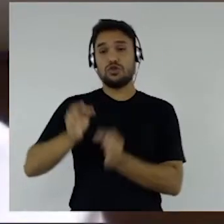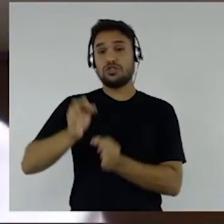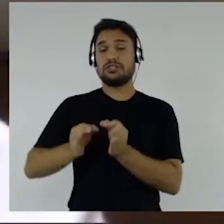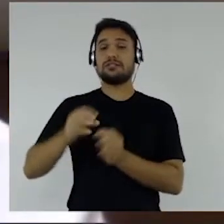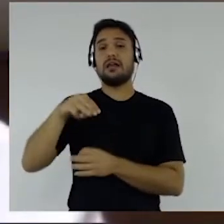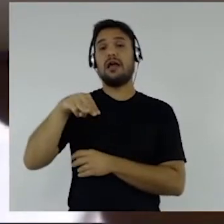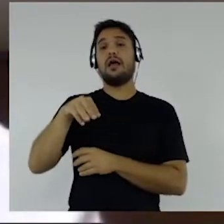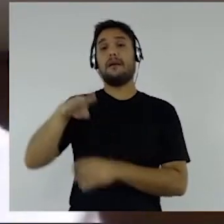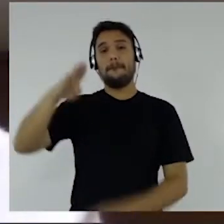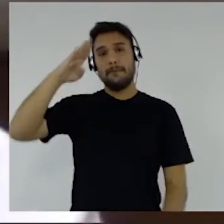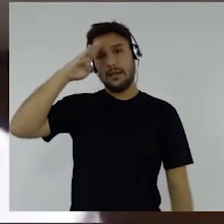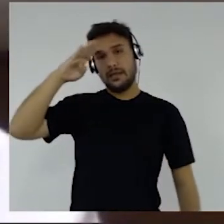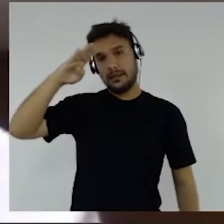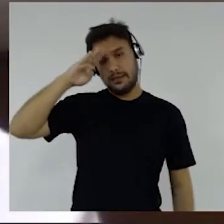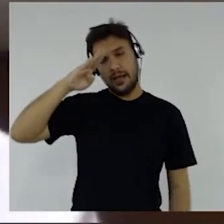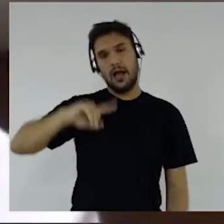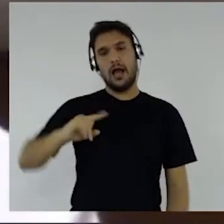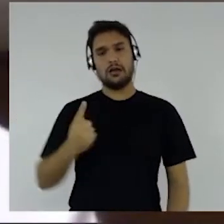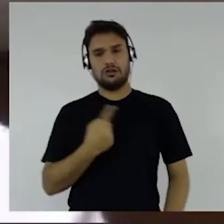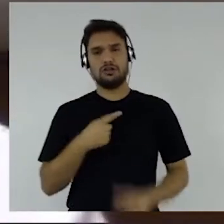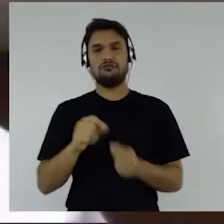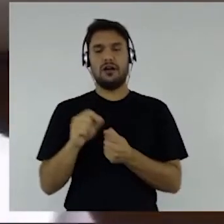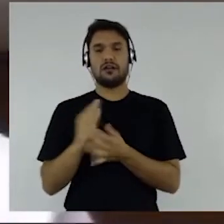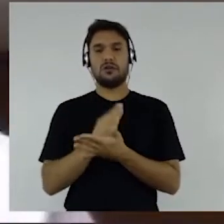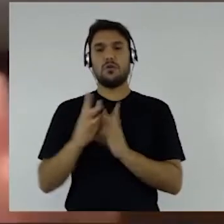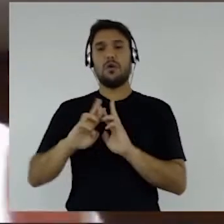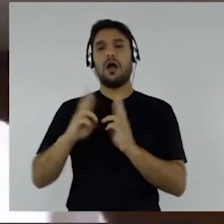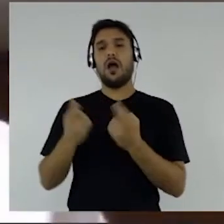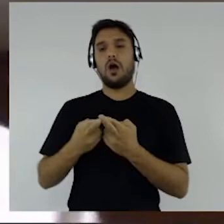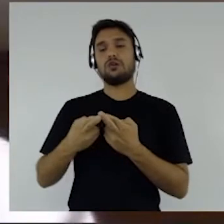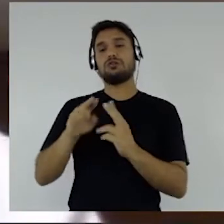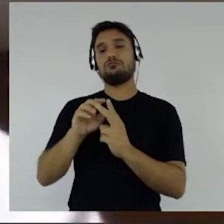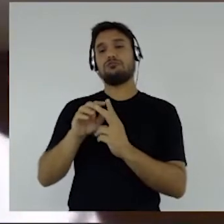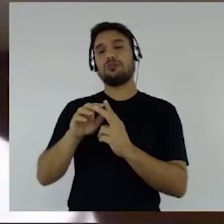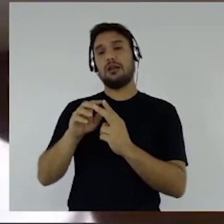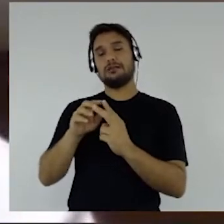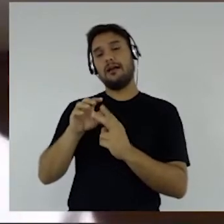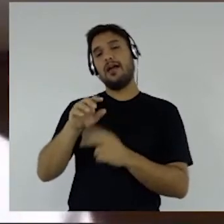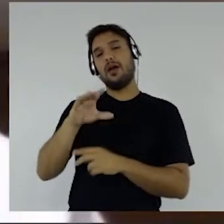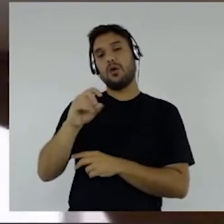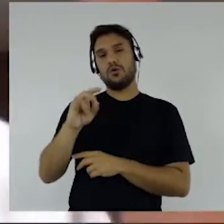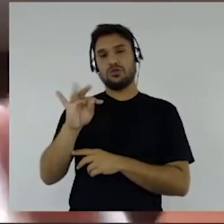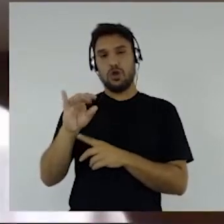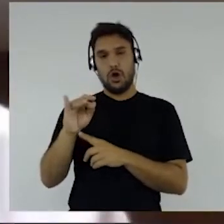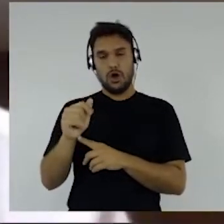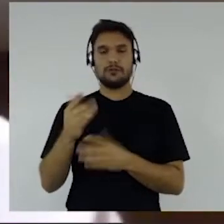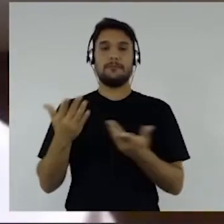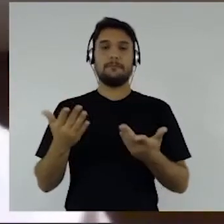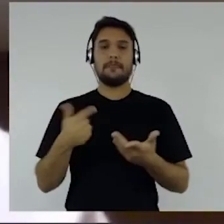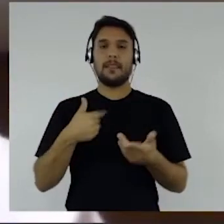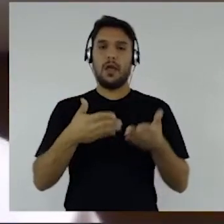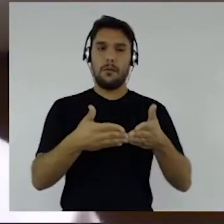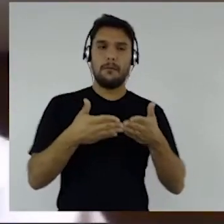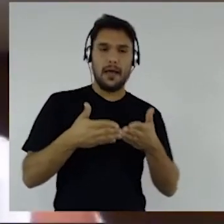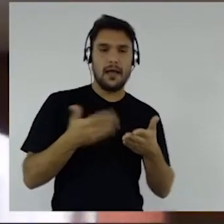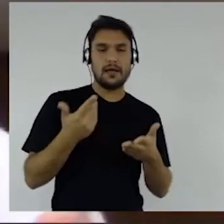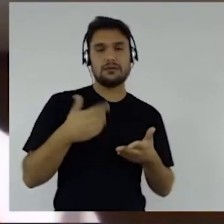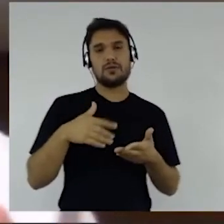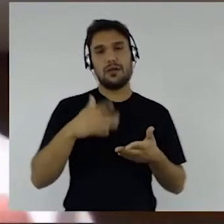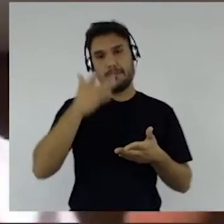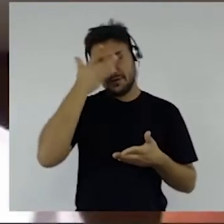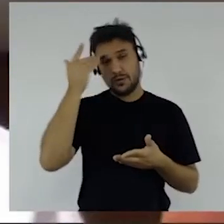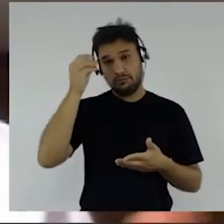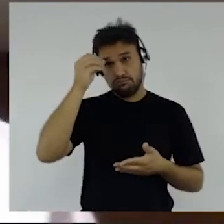gente tem feito audiências de custódia, e aí queria comentar com os colegas sobre isso e pedindo licença aqui para os experts,